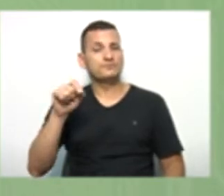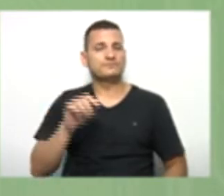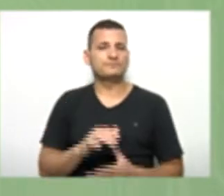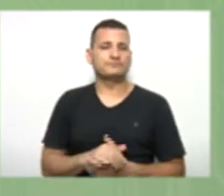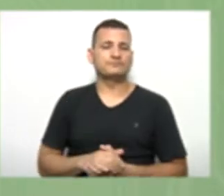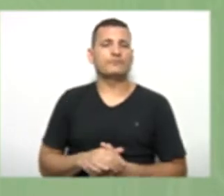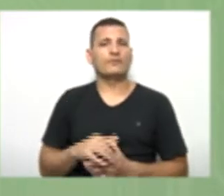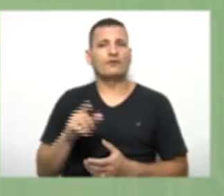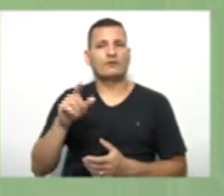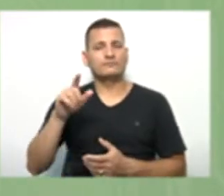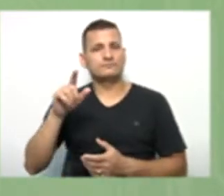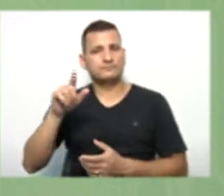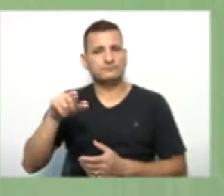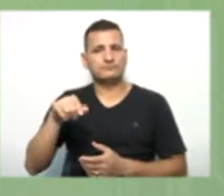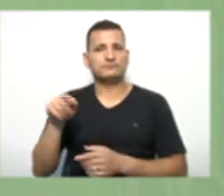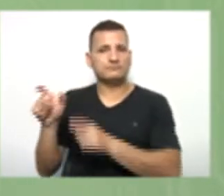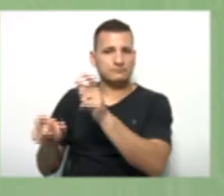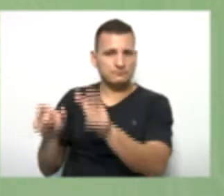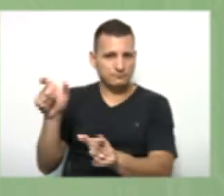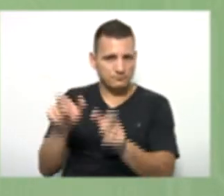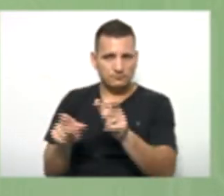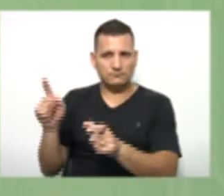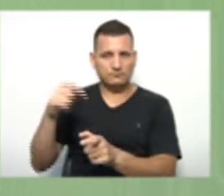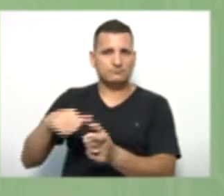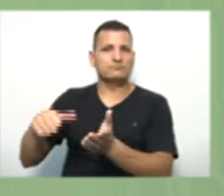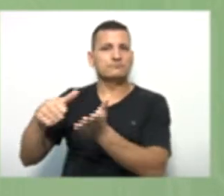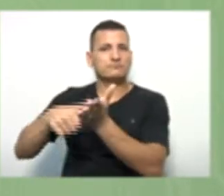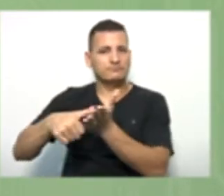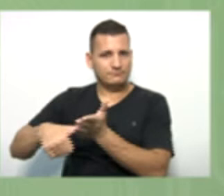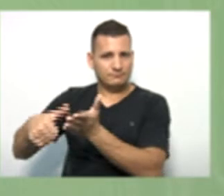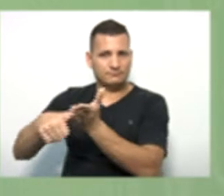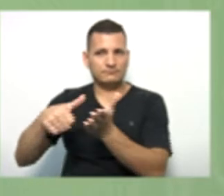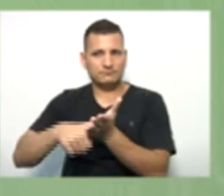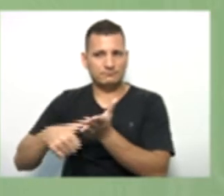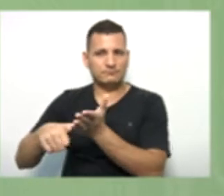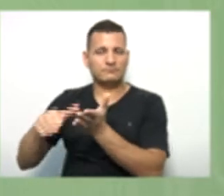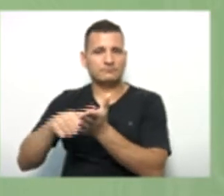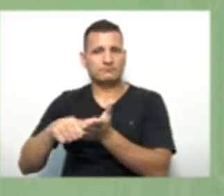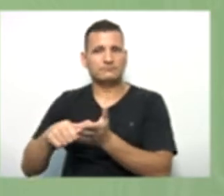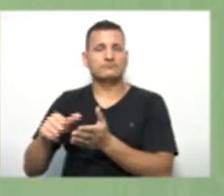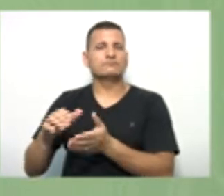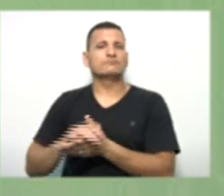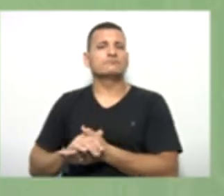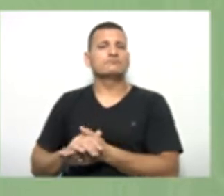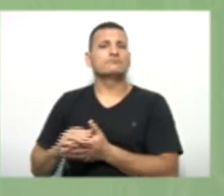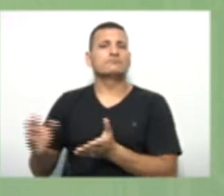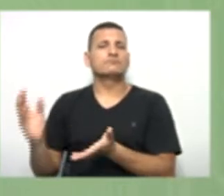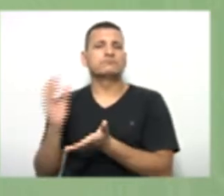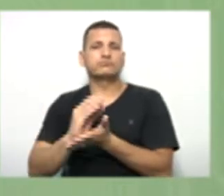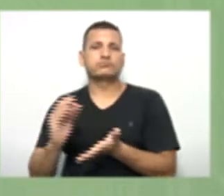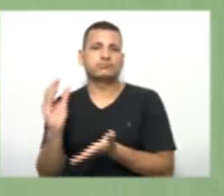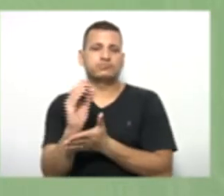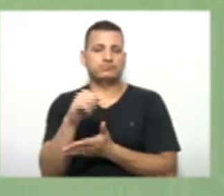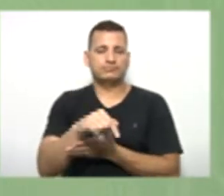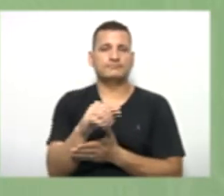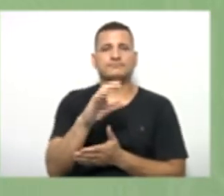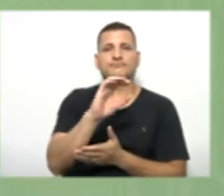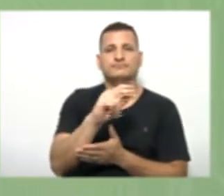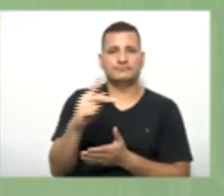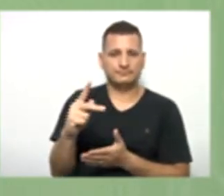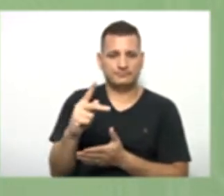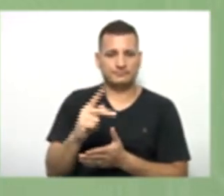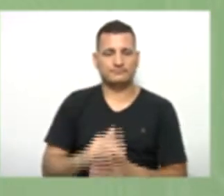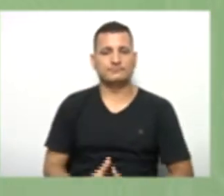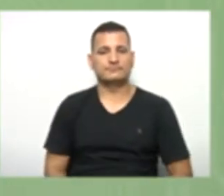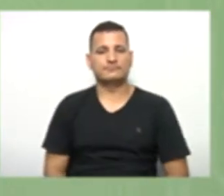aquele recurso que os cooperados se uniram e colocaram para a cooperativa,